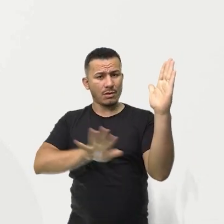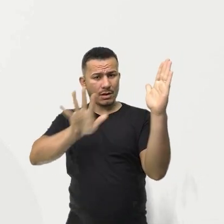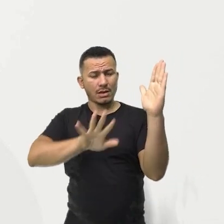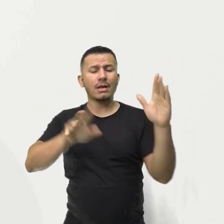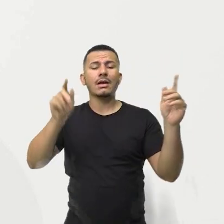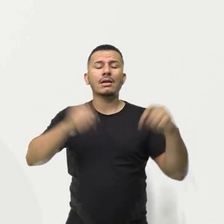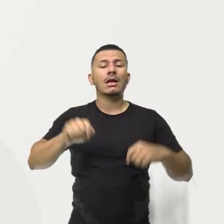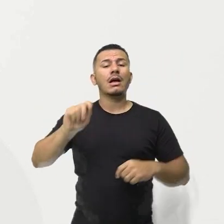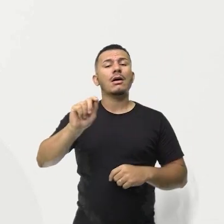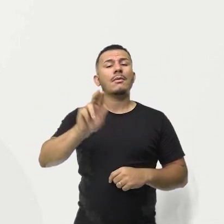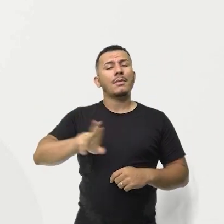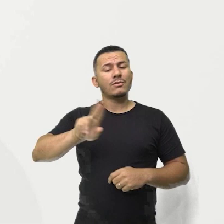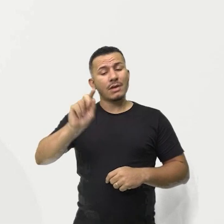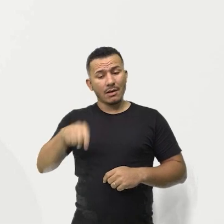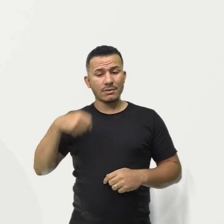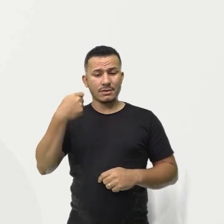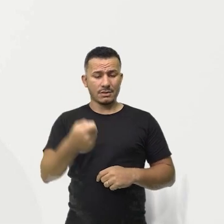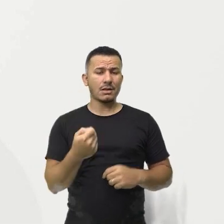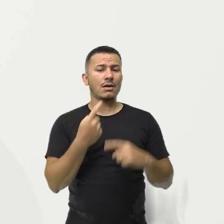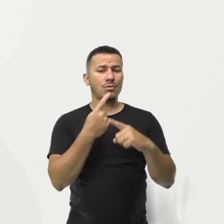no plano cartesiano,